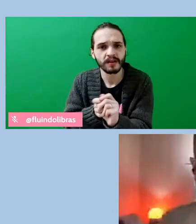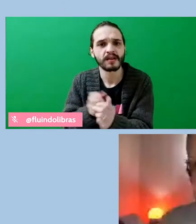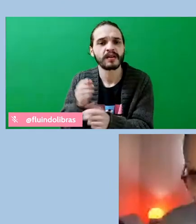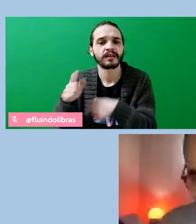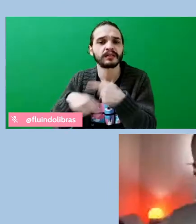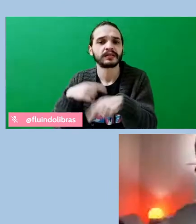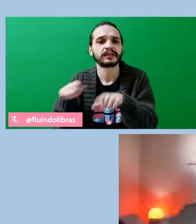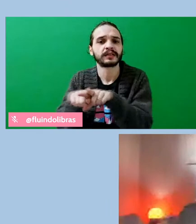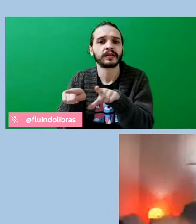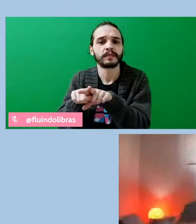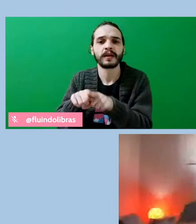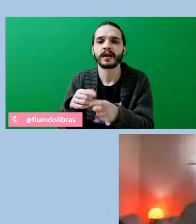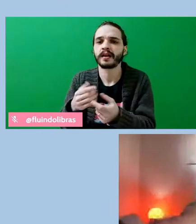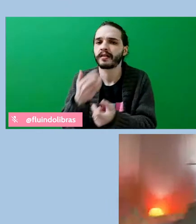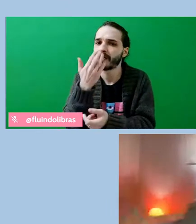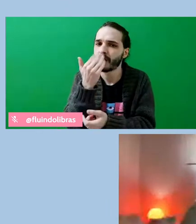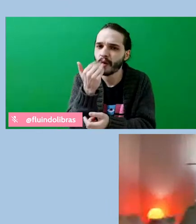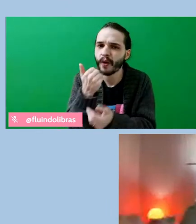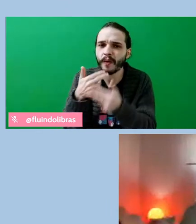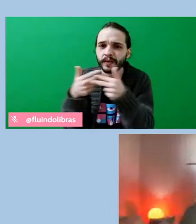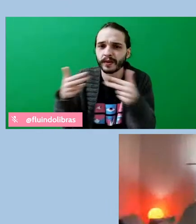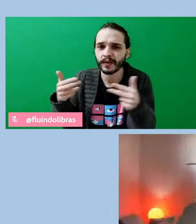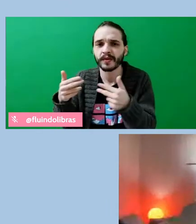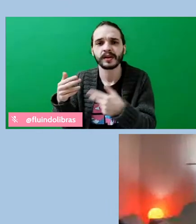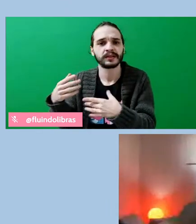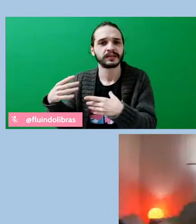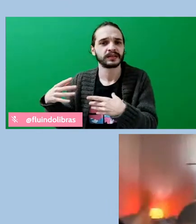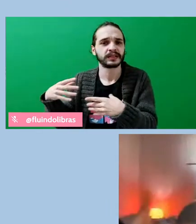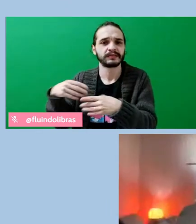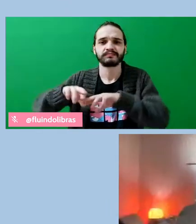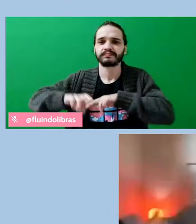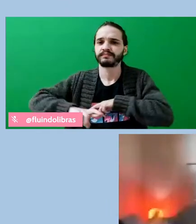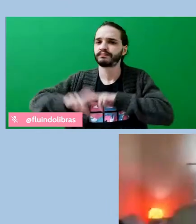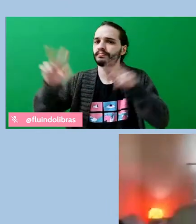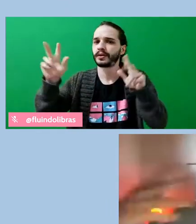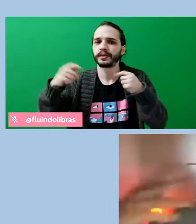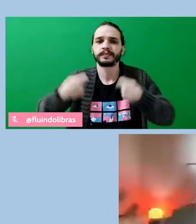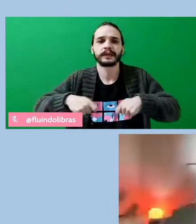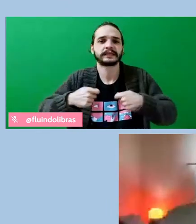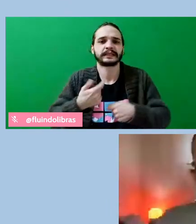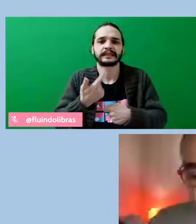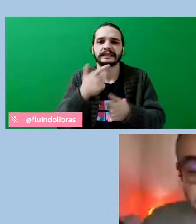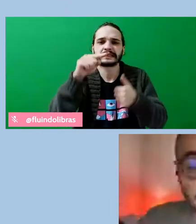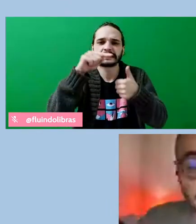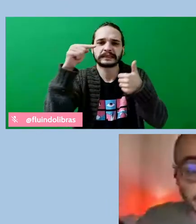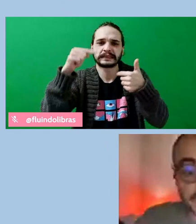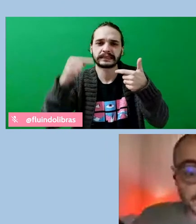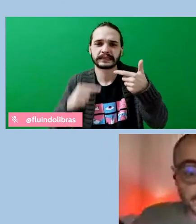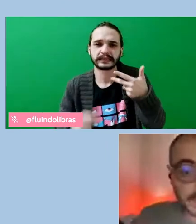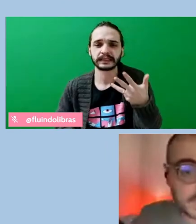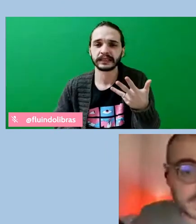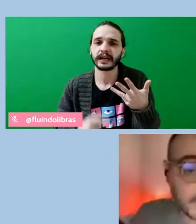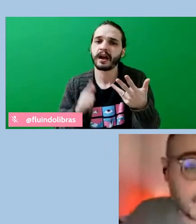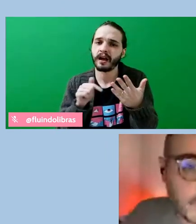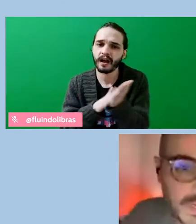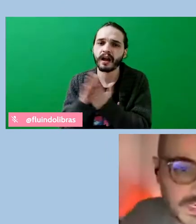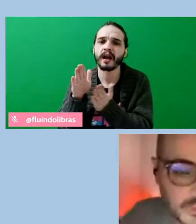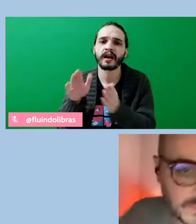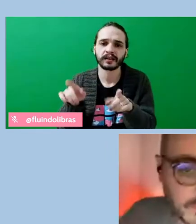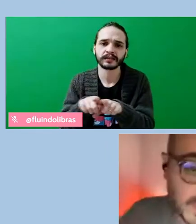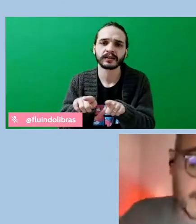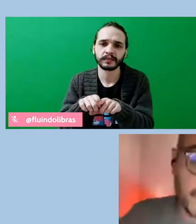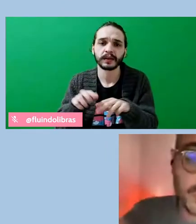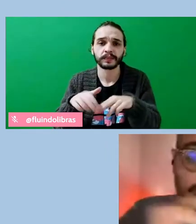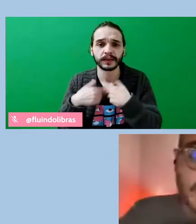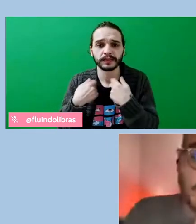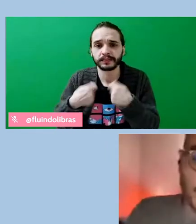O lanche, quando você vai fazer em pandemia, ele já é totalmente diferente, ele já requer uma série de coisas que geram custo também. Então, a gente teve que ser realmente muito compacto para